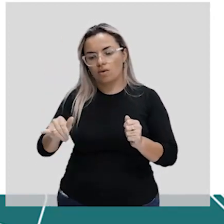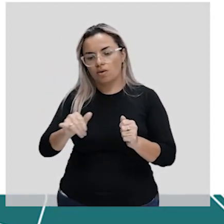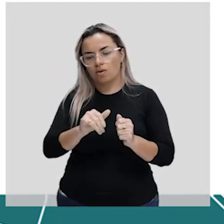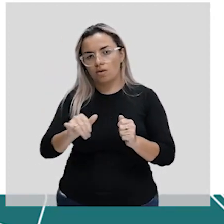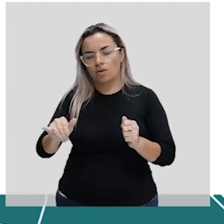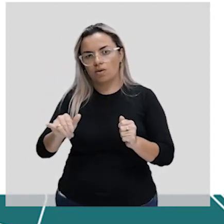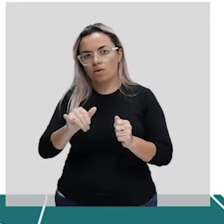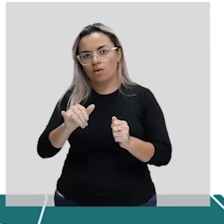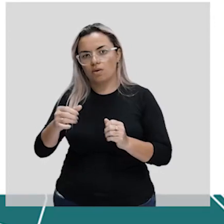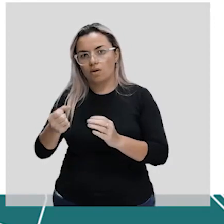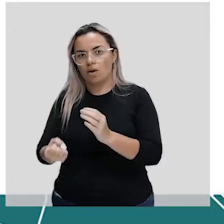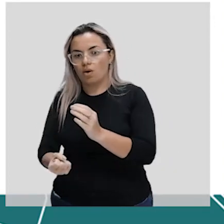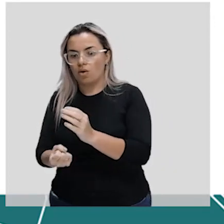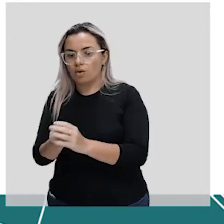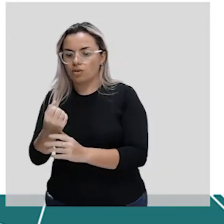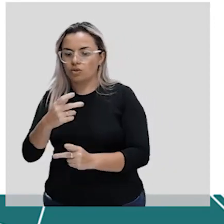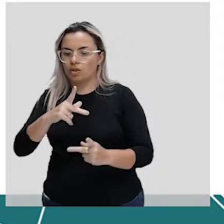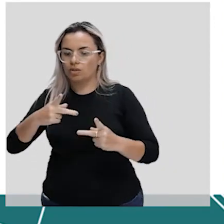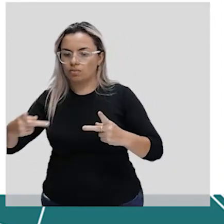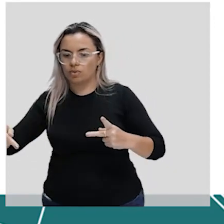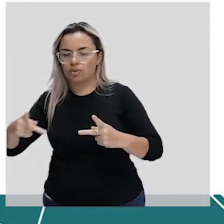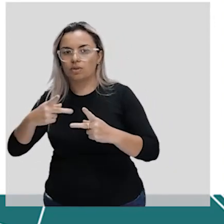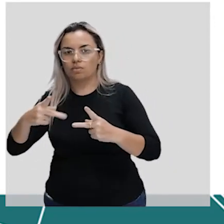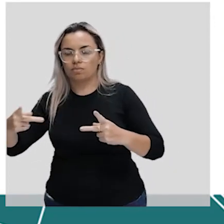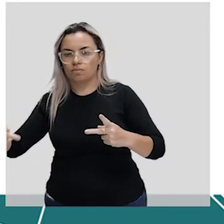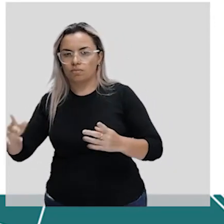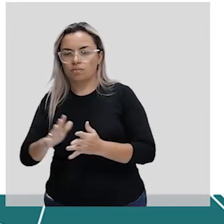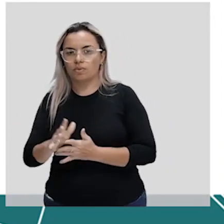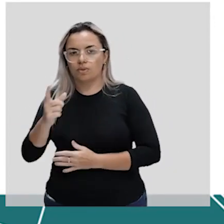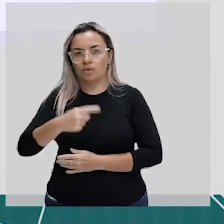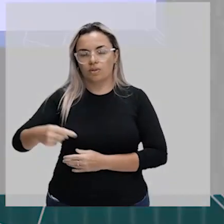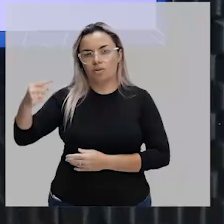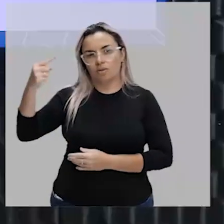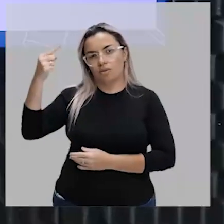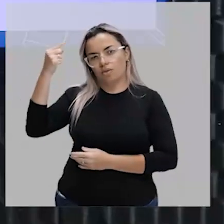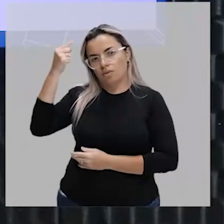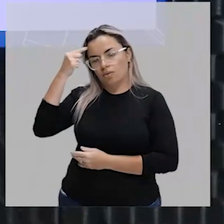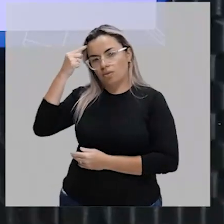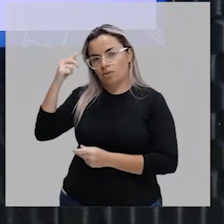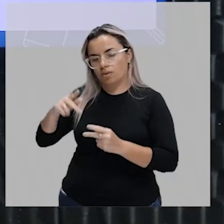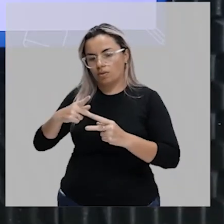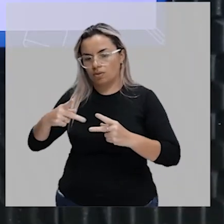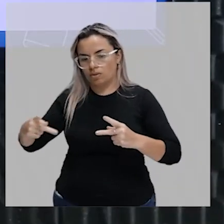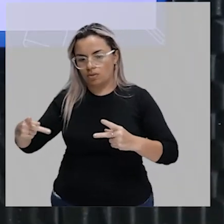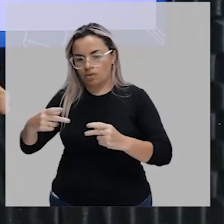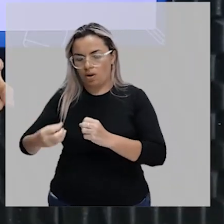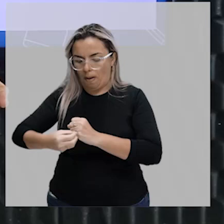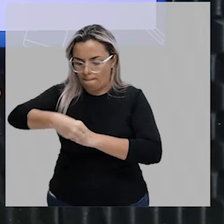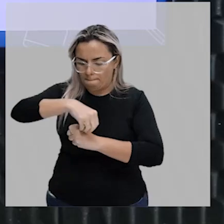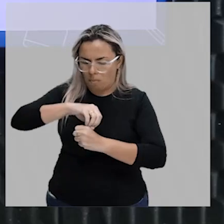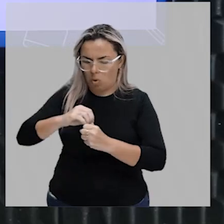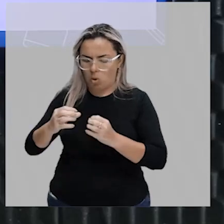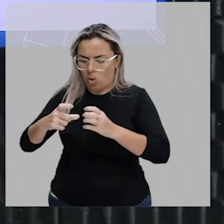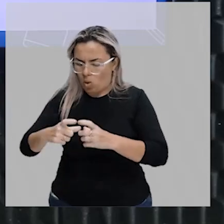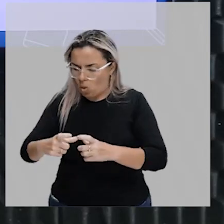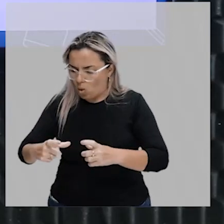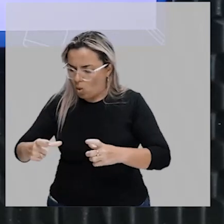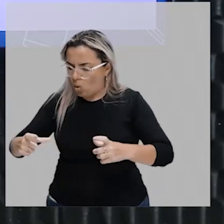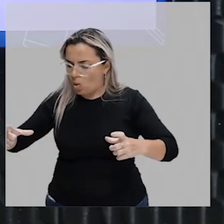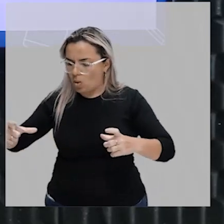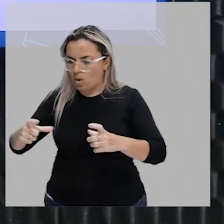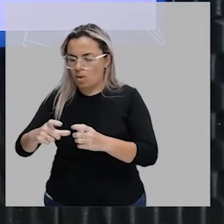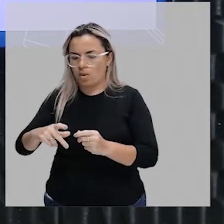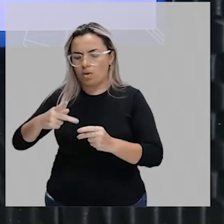que formam as proteínas, tá? Você imagina que a proteína é uma molécula grande, tá? Eu comparo